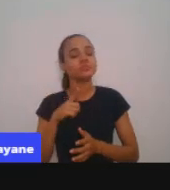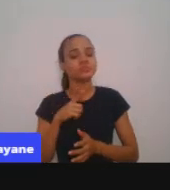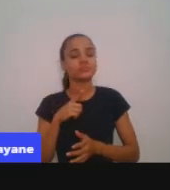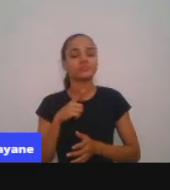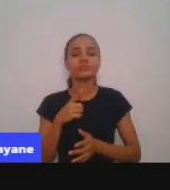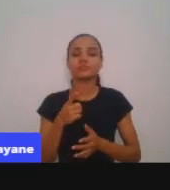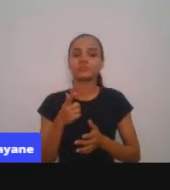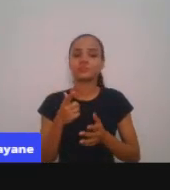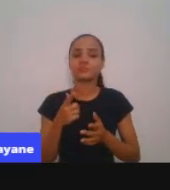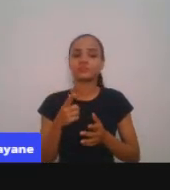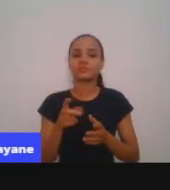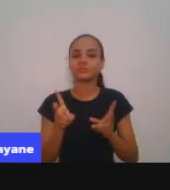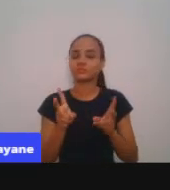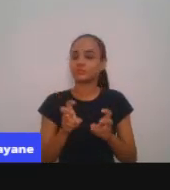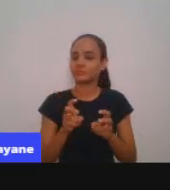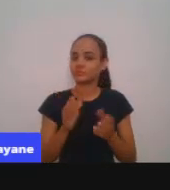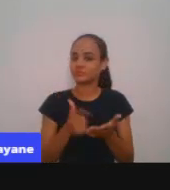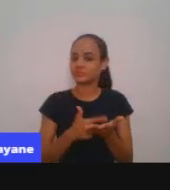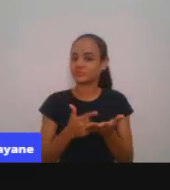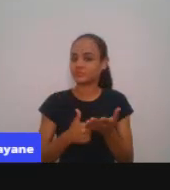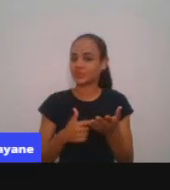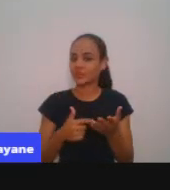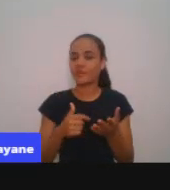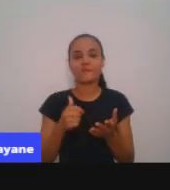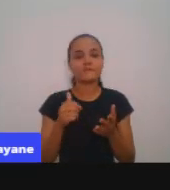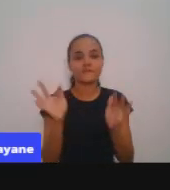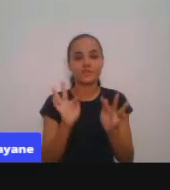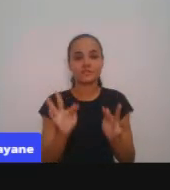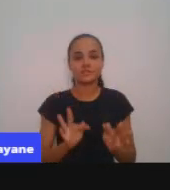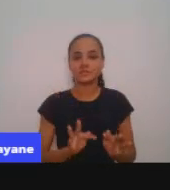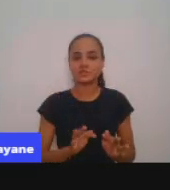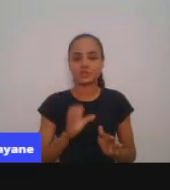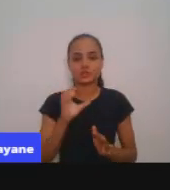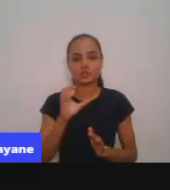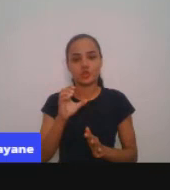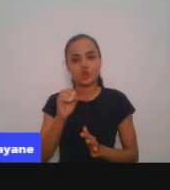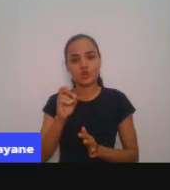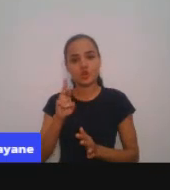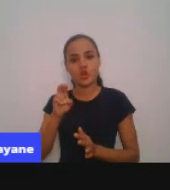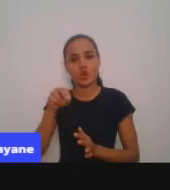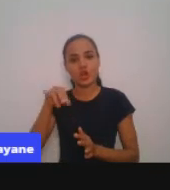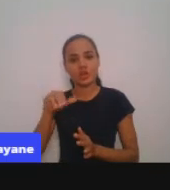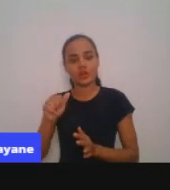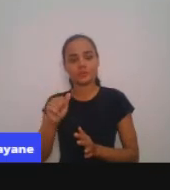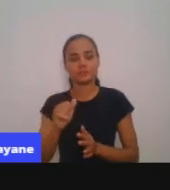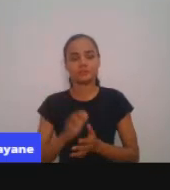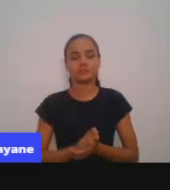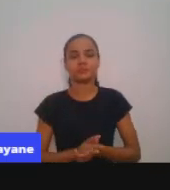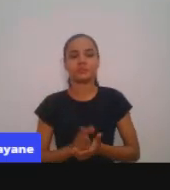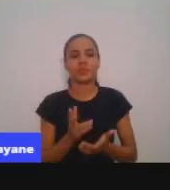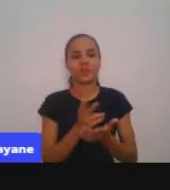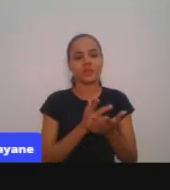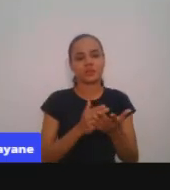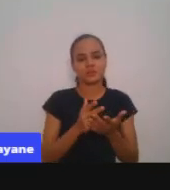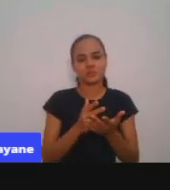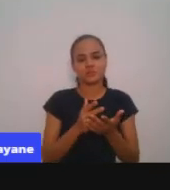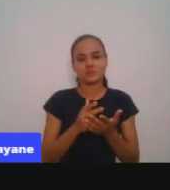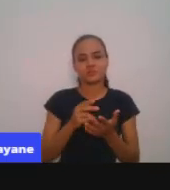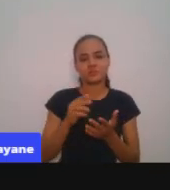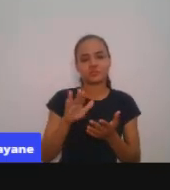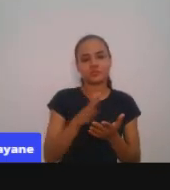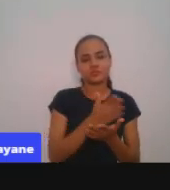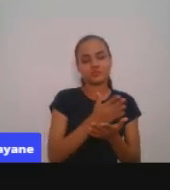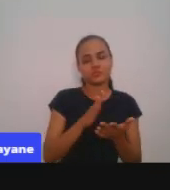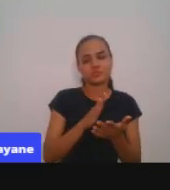vocês. A arte de viver. Uns cantam, uns dançam, outros fazem embaixadas por